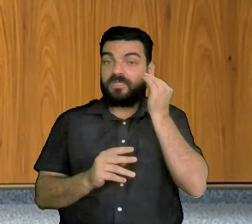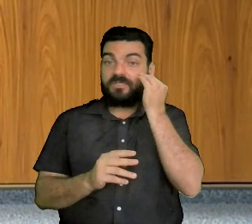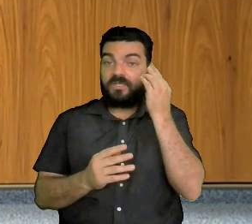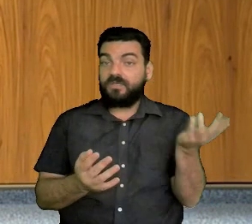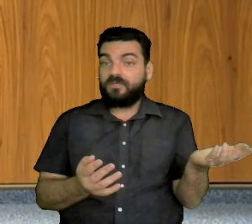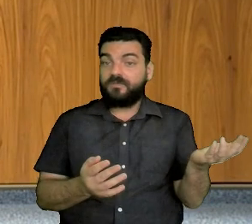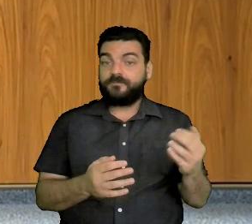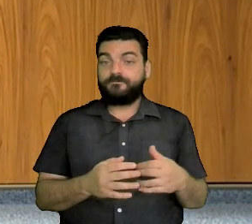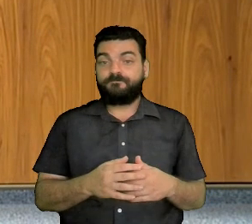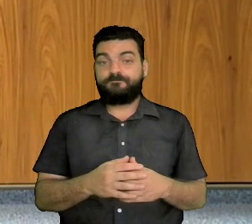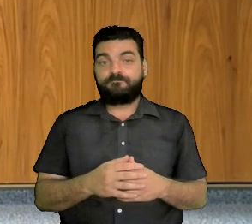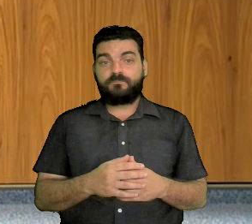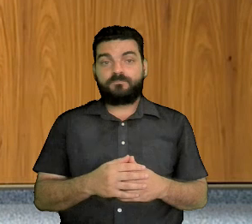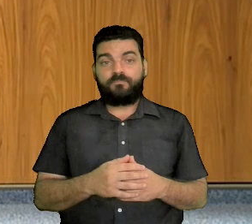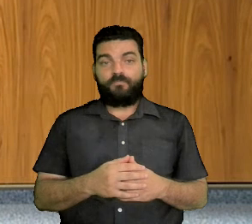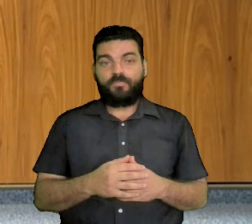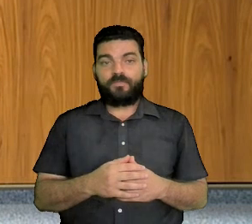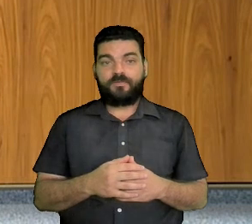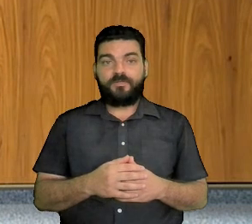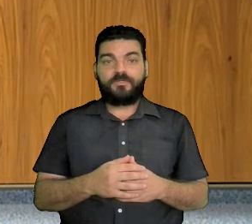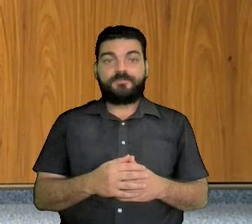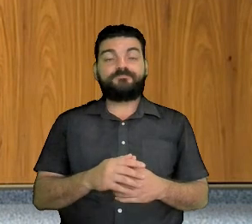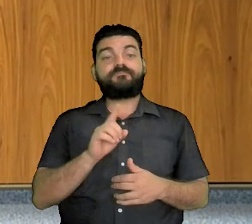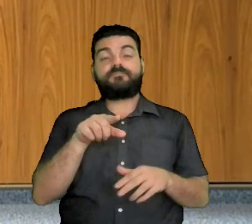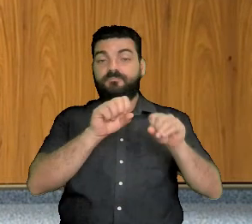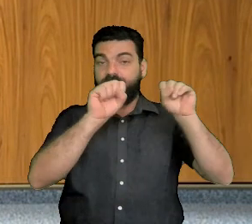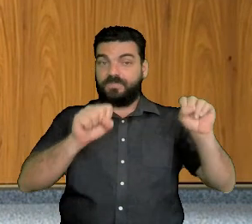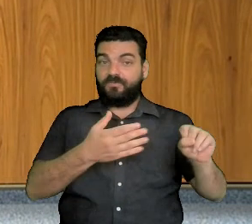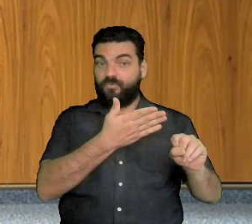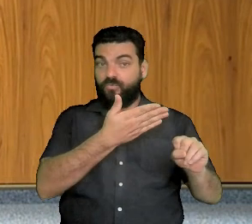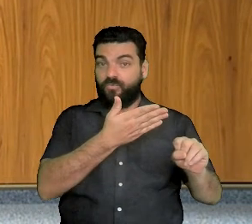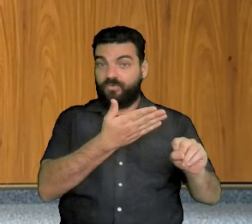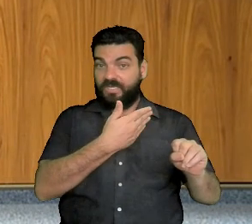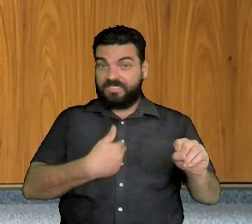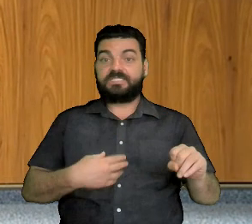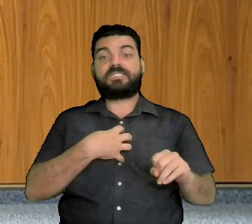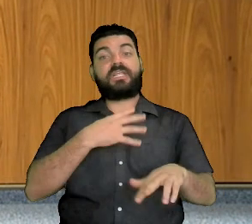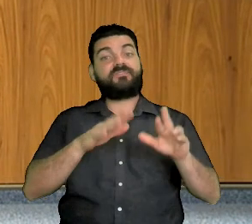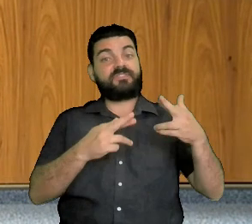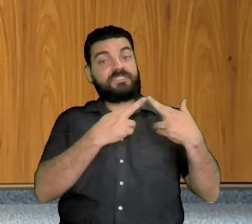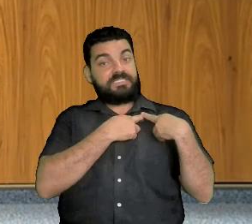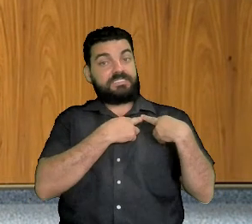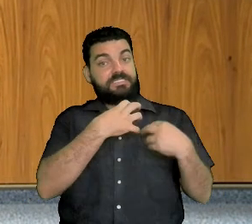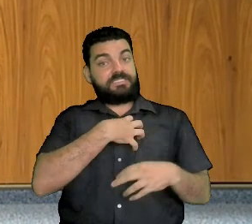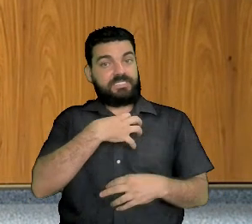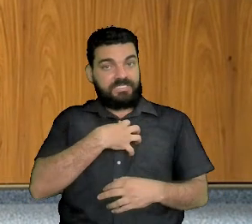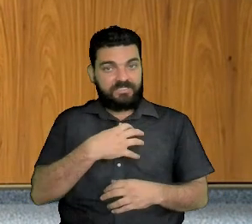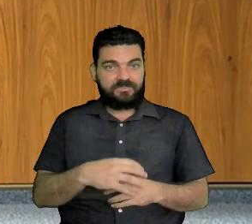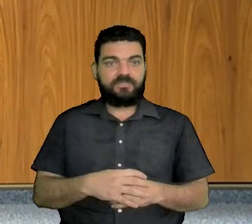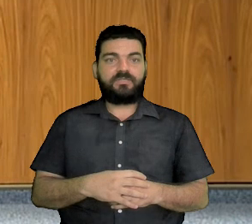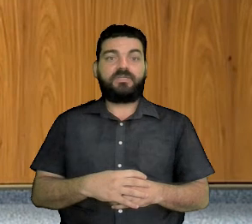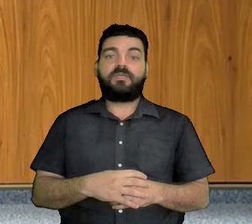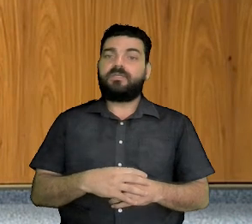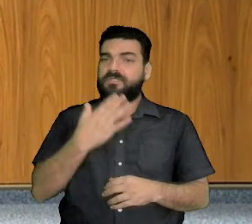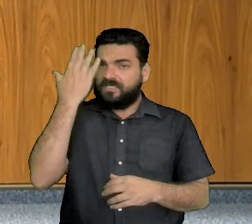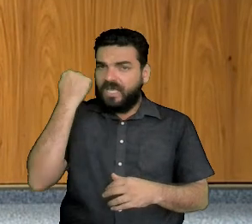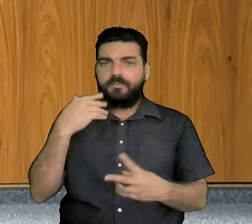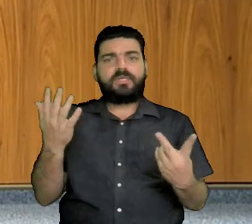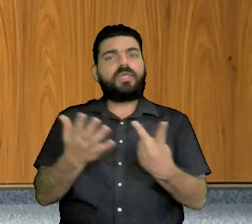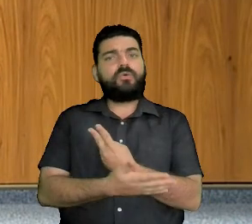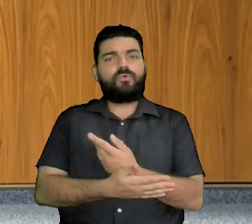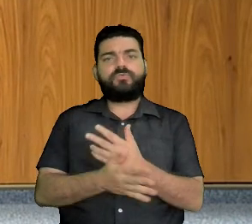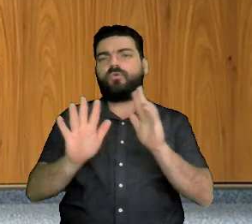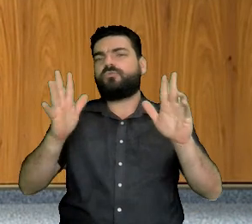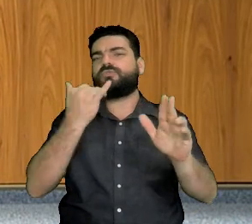problemas. O servidor ele se sente responsável, muitas vezes, e reconhece o ilícito e se